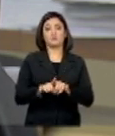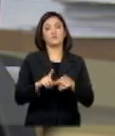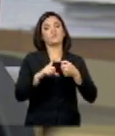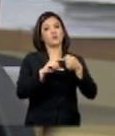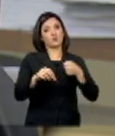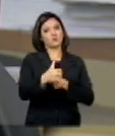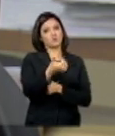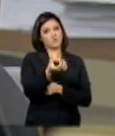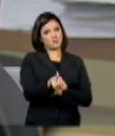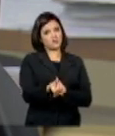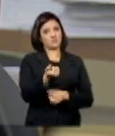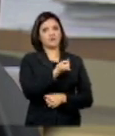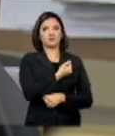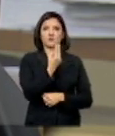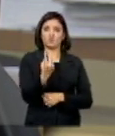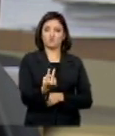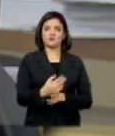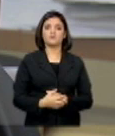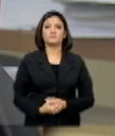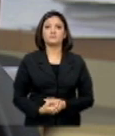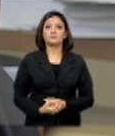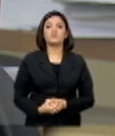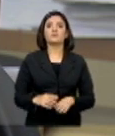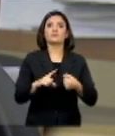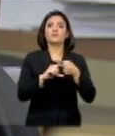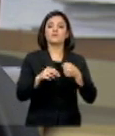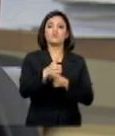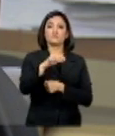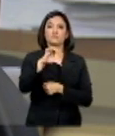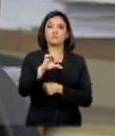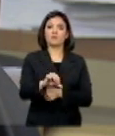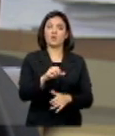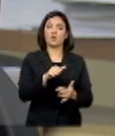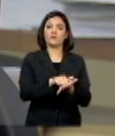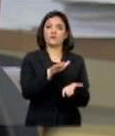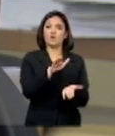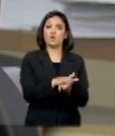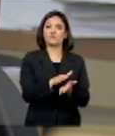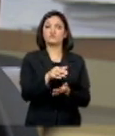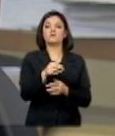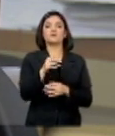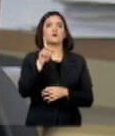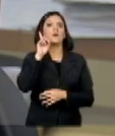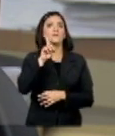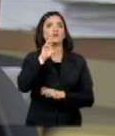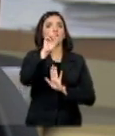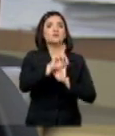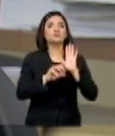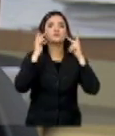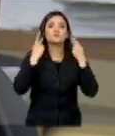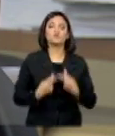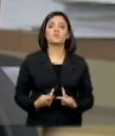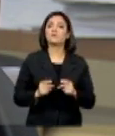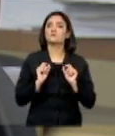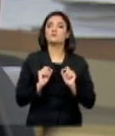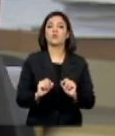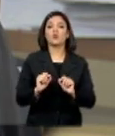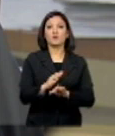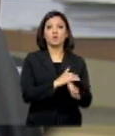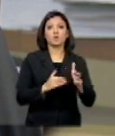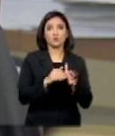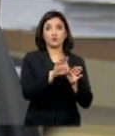2 o artigo 19 da convenção americana de direitos humanos prevê que toda criança tem direito às medidas de proteção